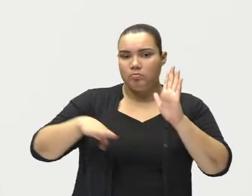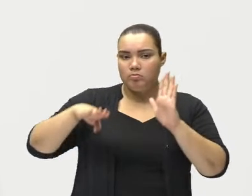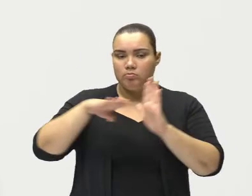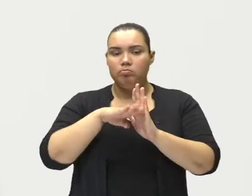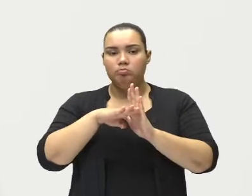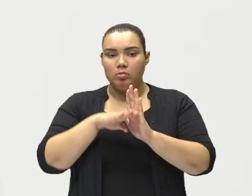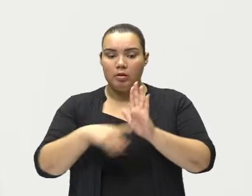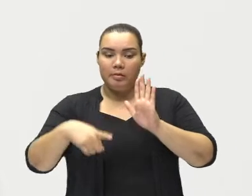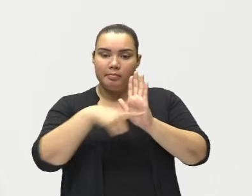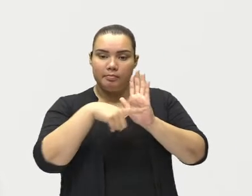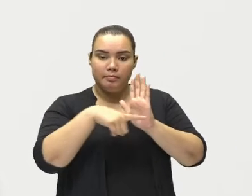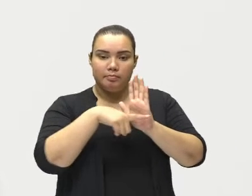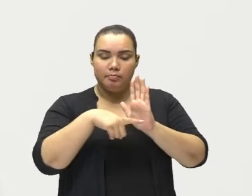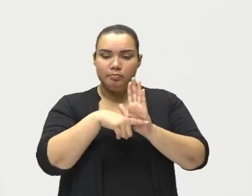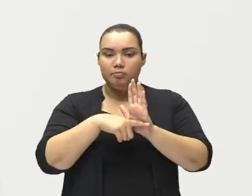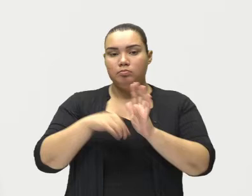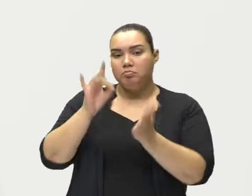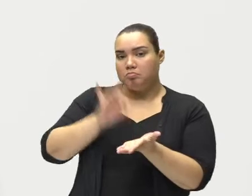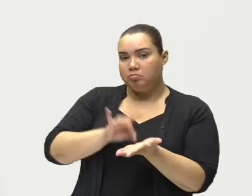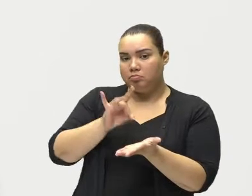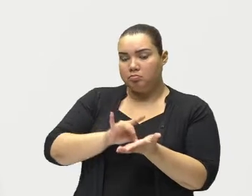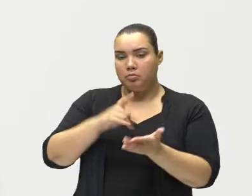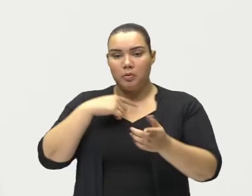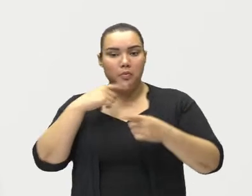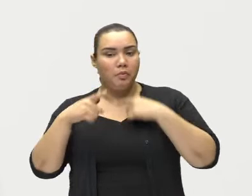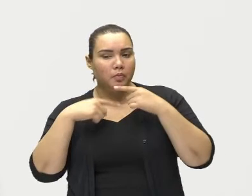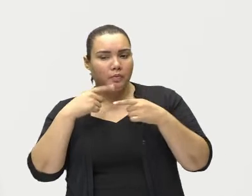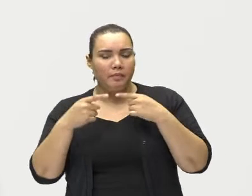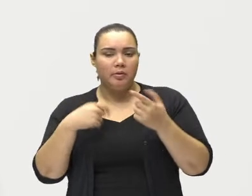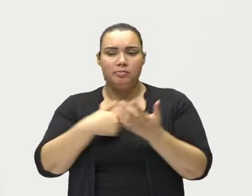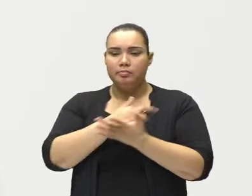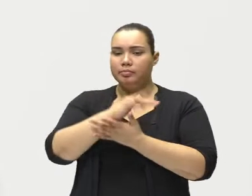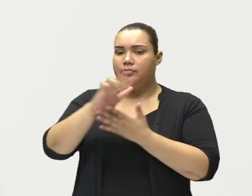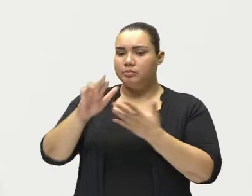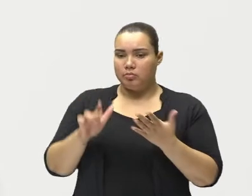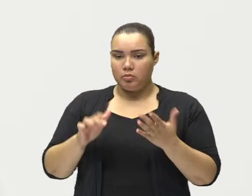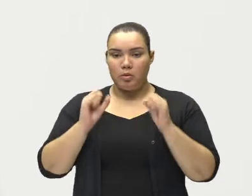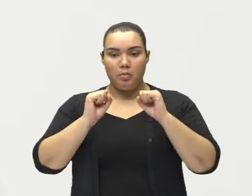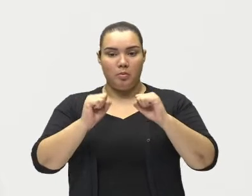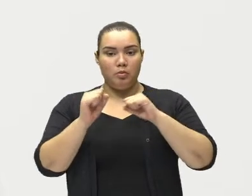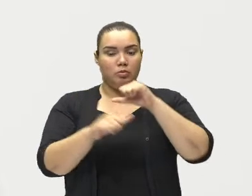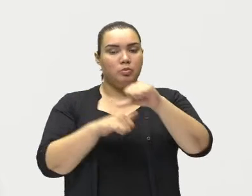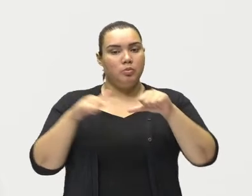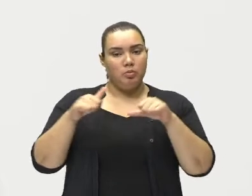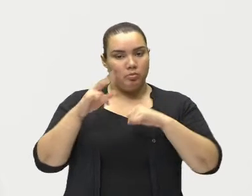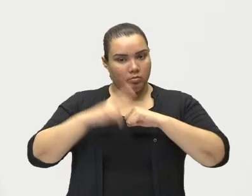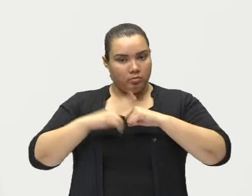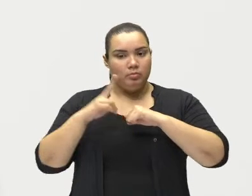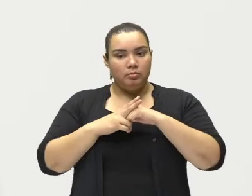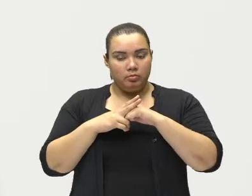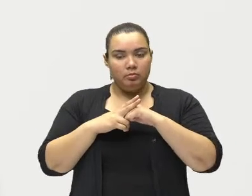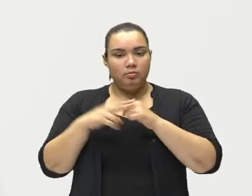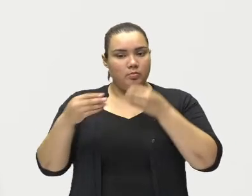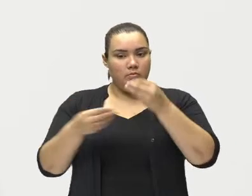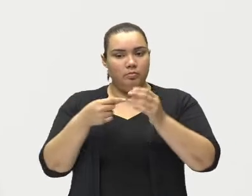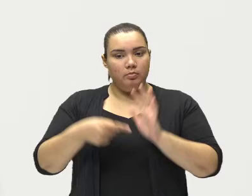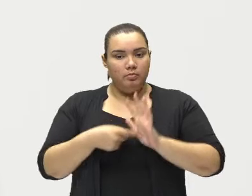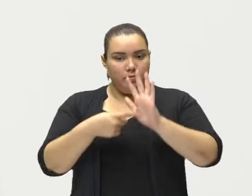de negação, de afirmação, de dúvida. Ele pode modificar o verbo, né, como está aqui,